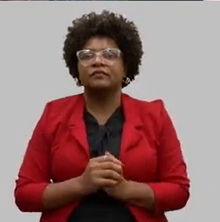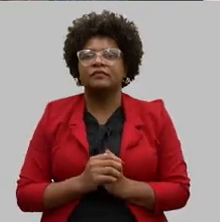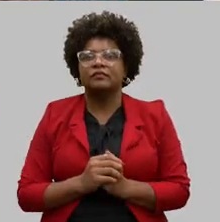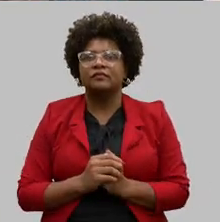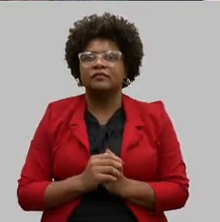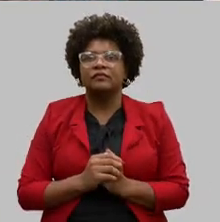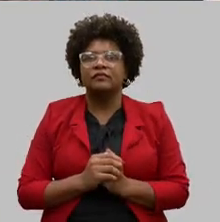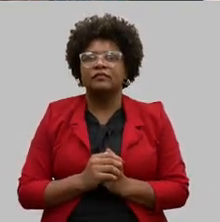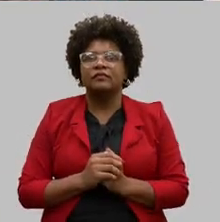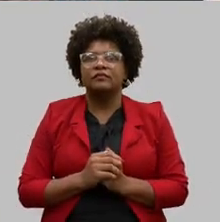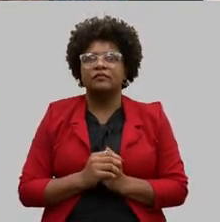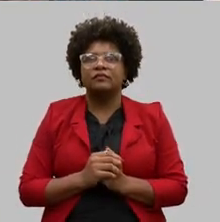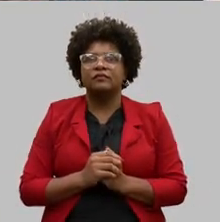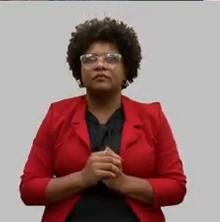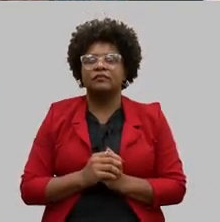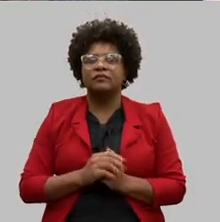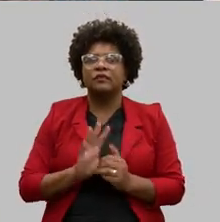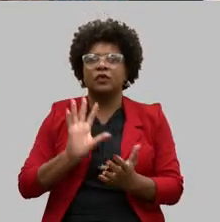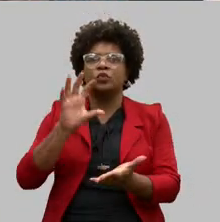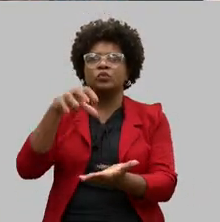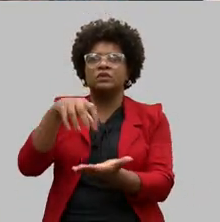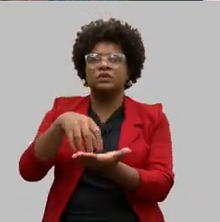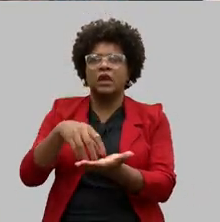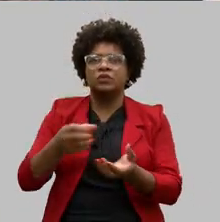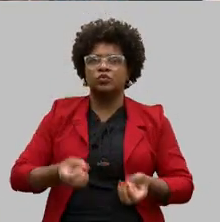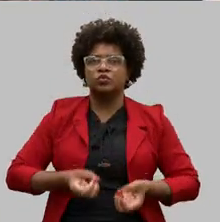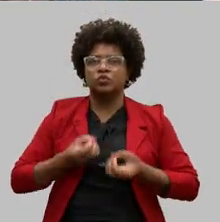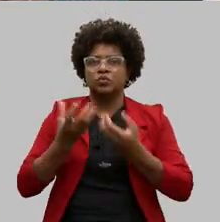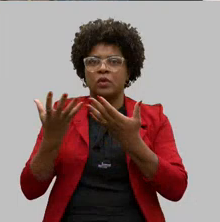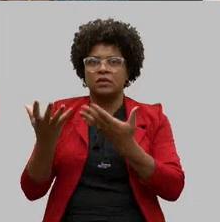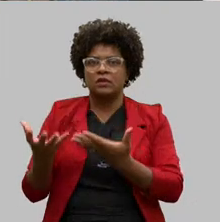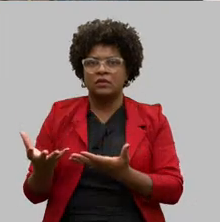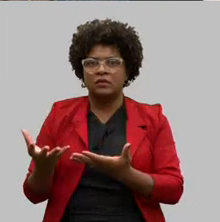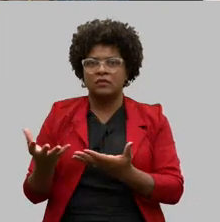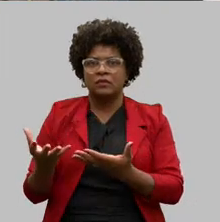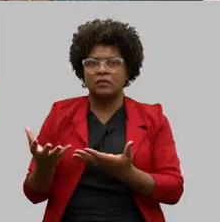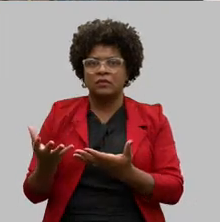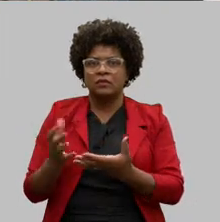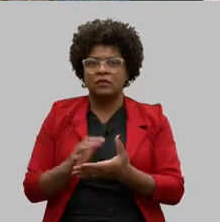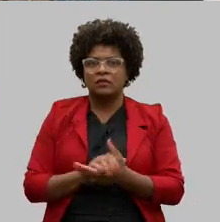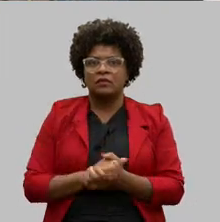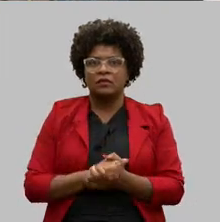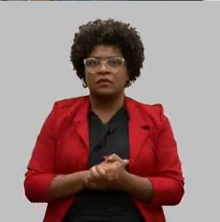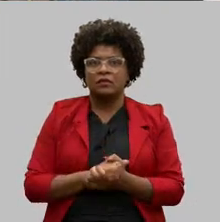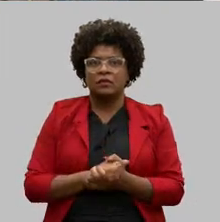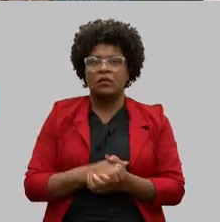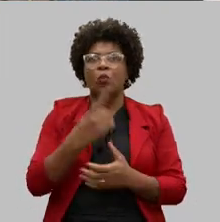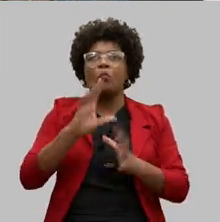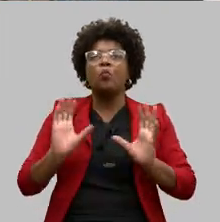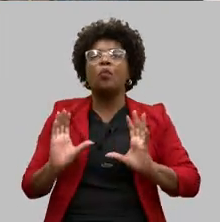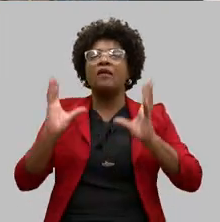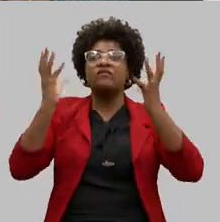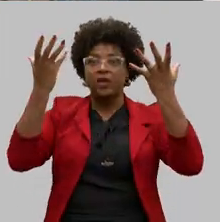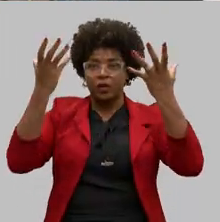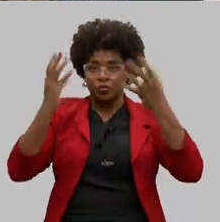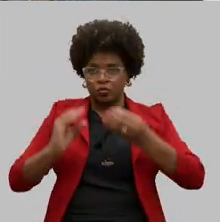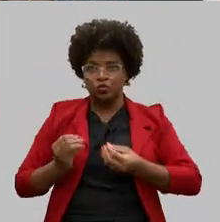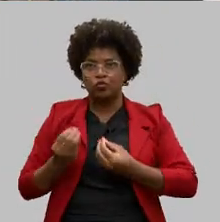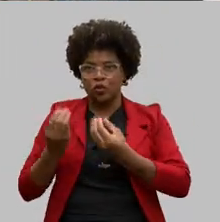dele um centro de doação Ah um evento de